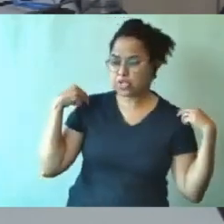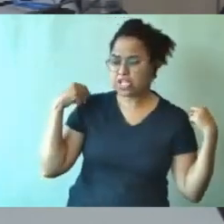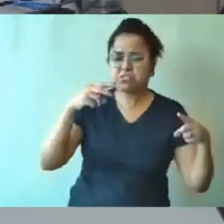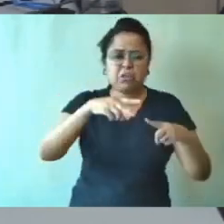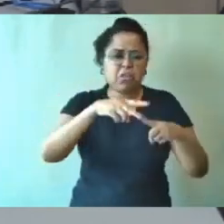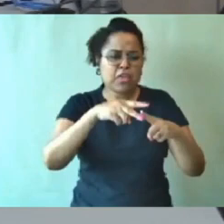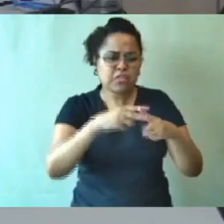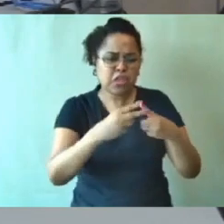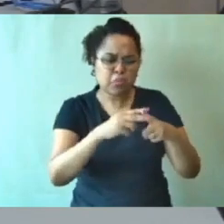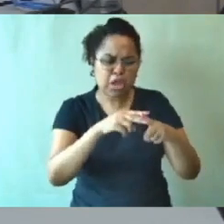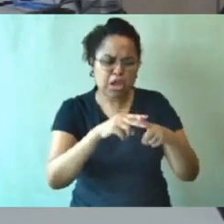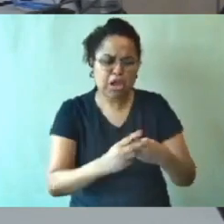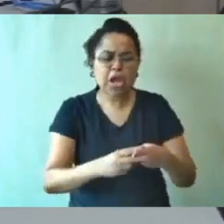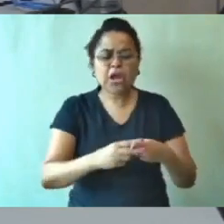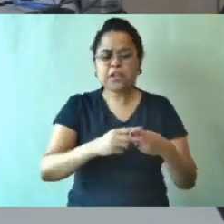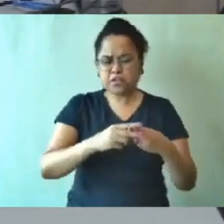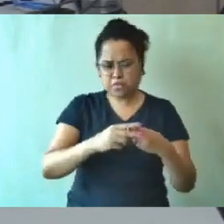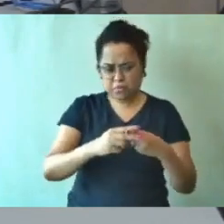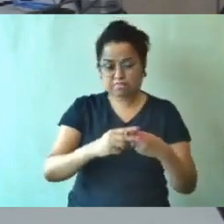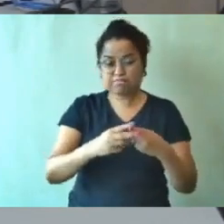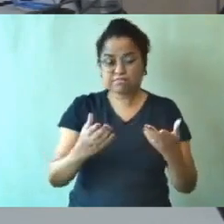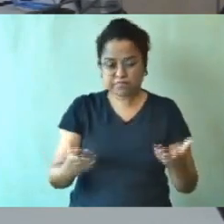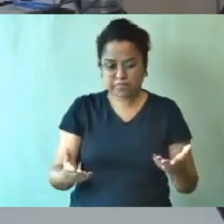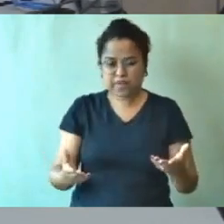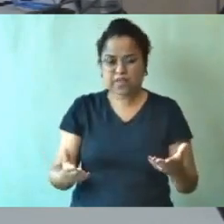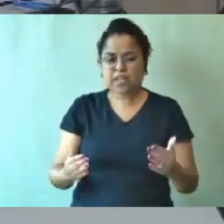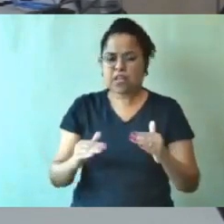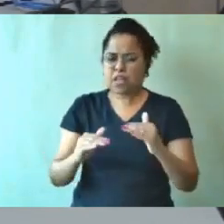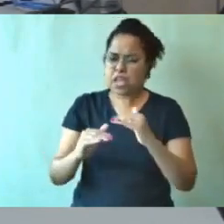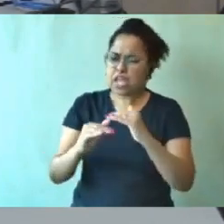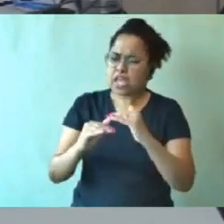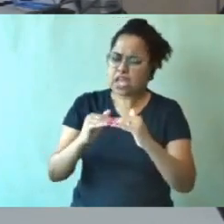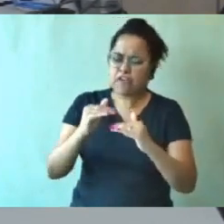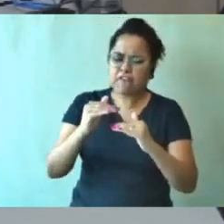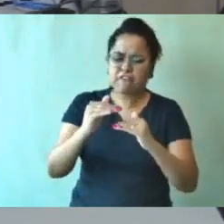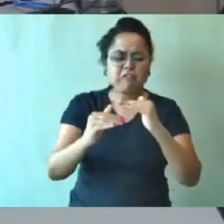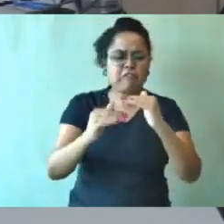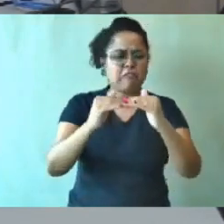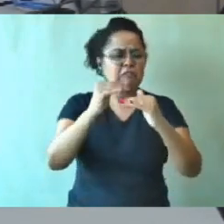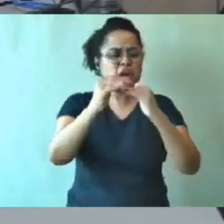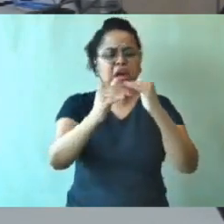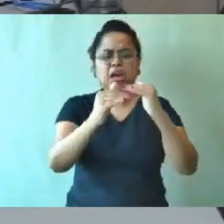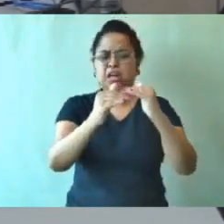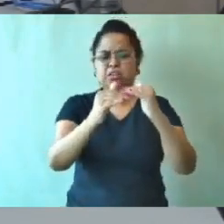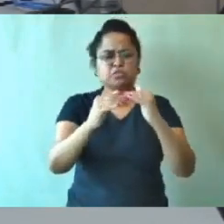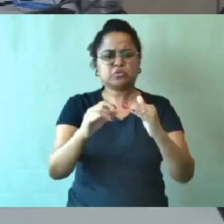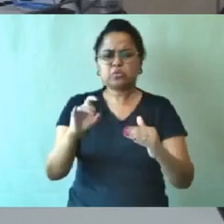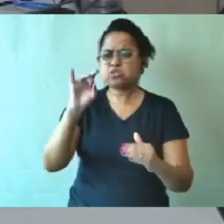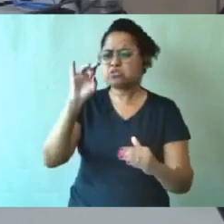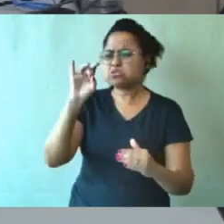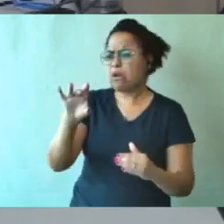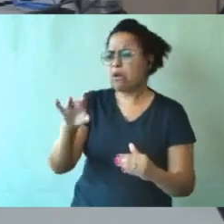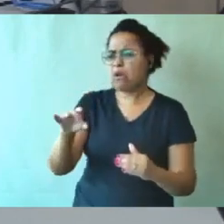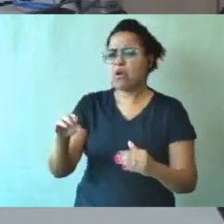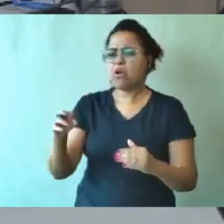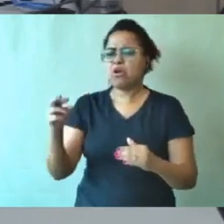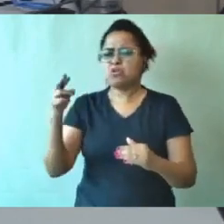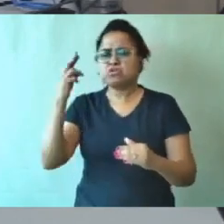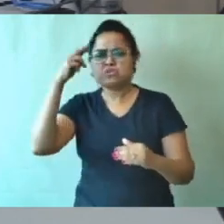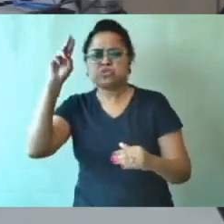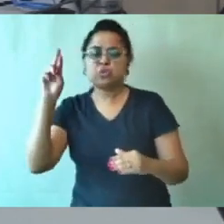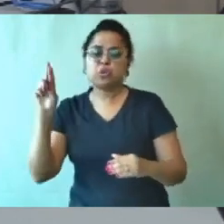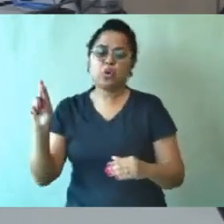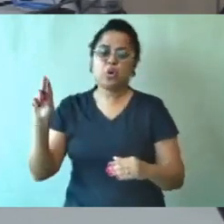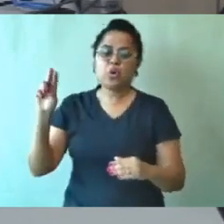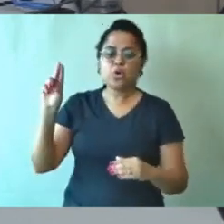É um ecossistema, é uma cadeia produtiva. Não é o senhor Rubens Lessa sozinho, não vai ser o prefeito. É um monte de gente que